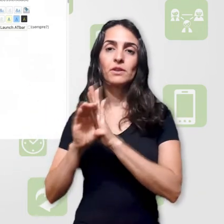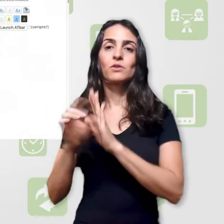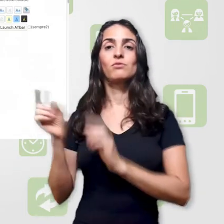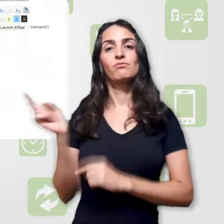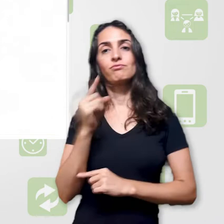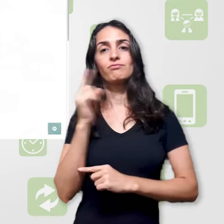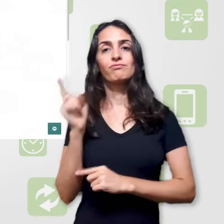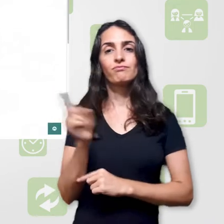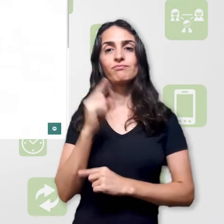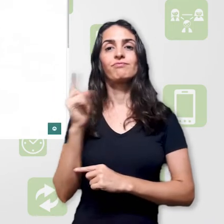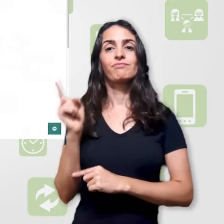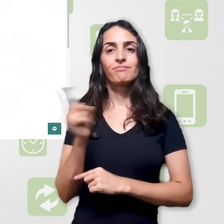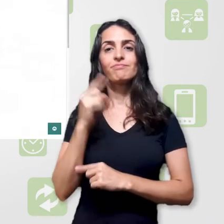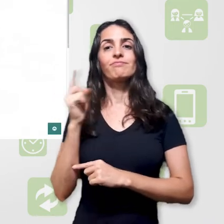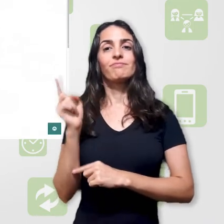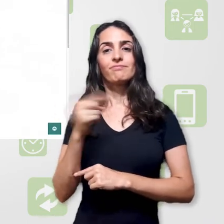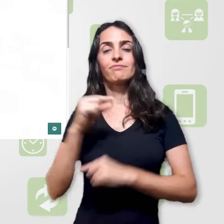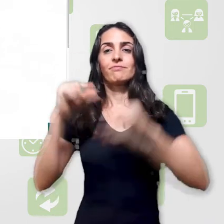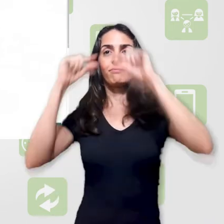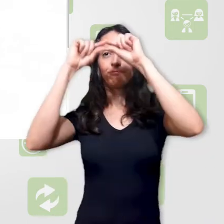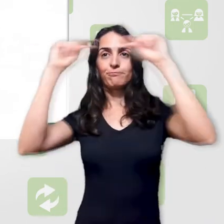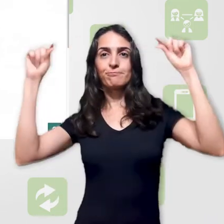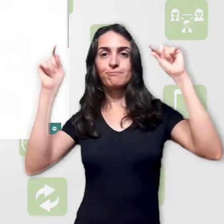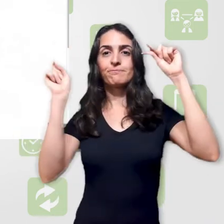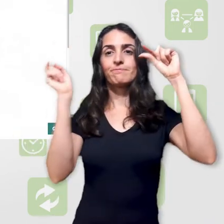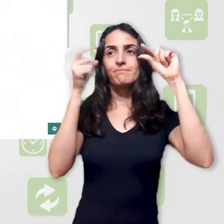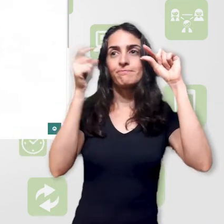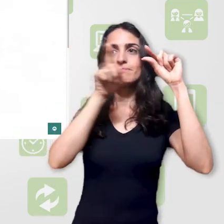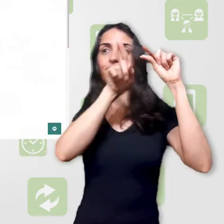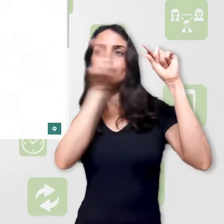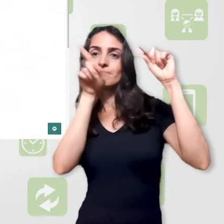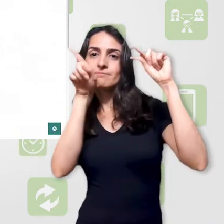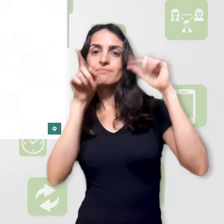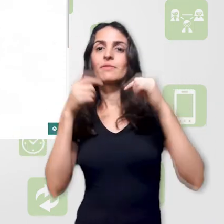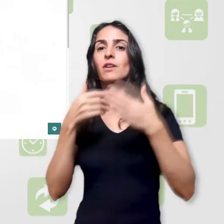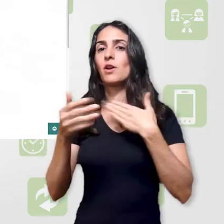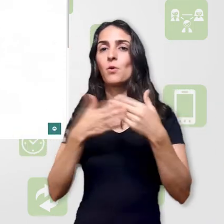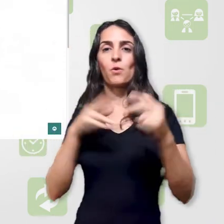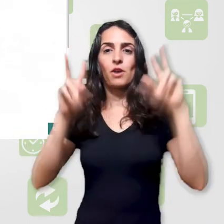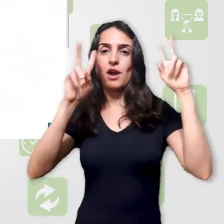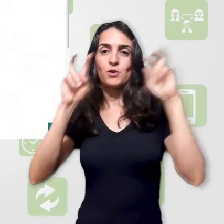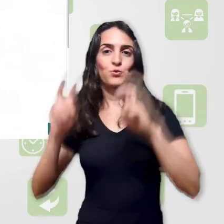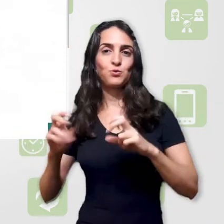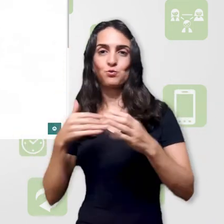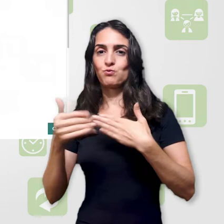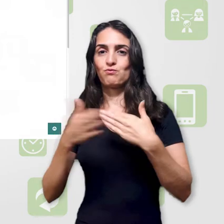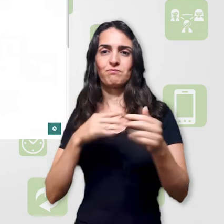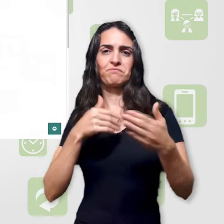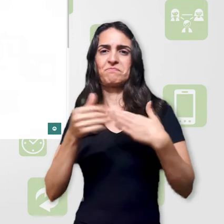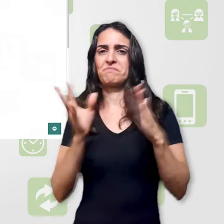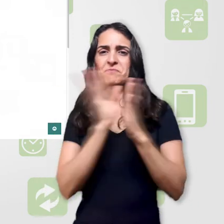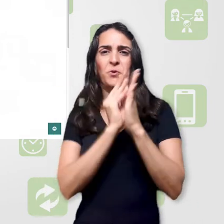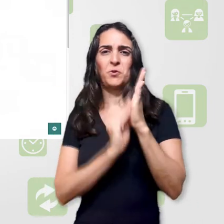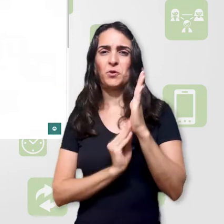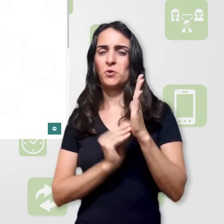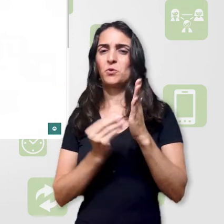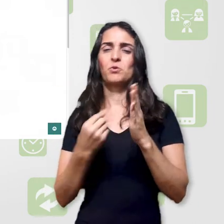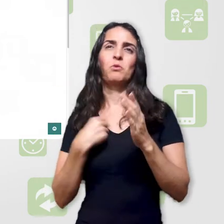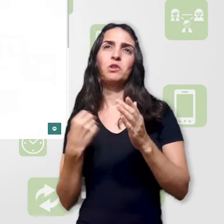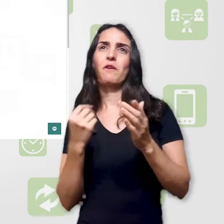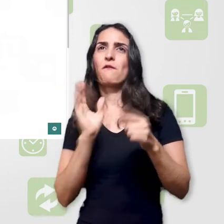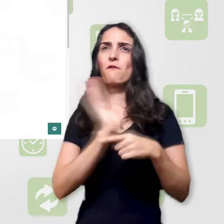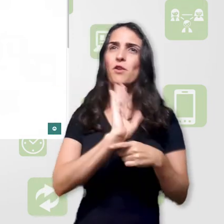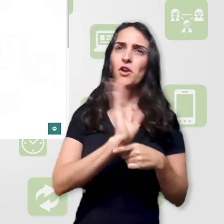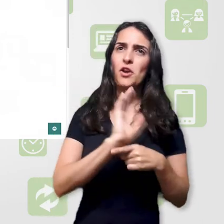Capítulo aqui também ó vai lendo seu conteúdo você vê que o livro ele pode conter qualquer coisa Tá certo qualquer conteúdo